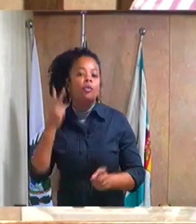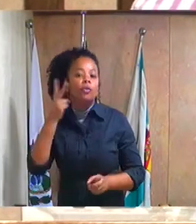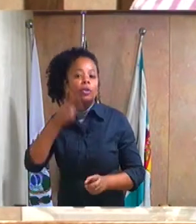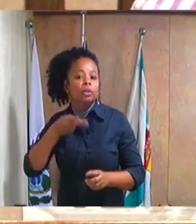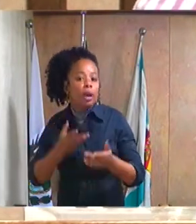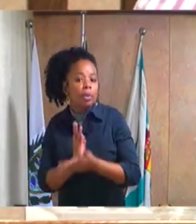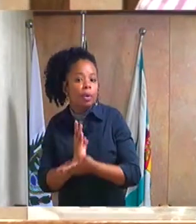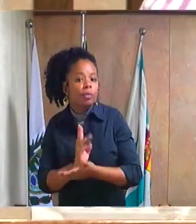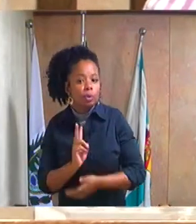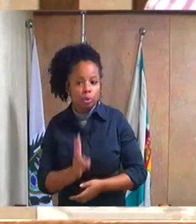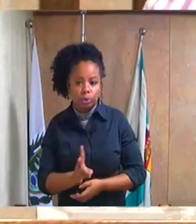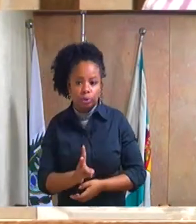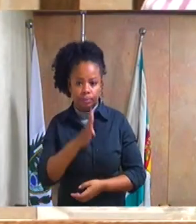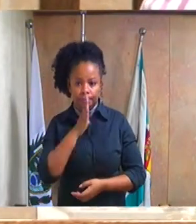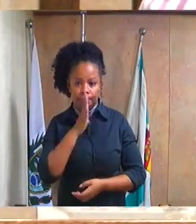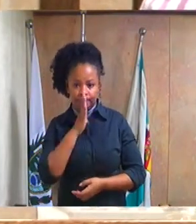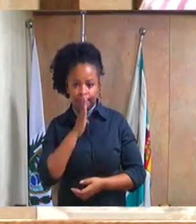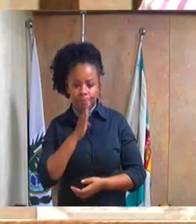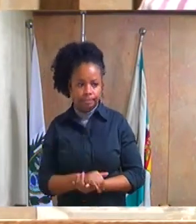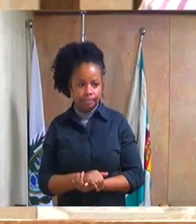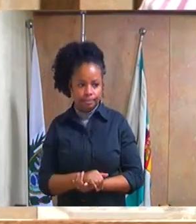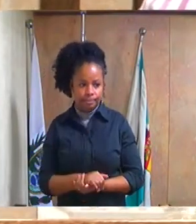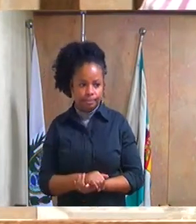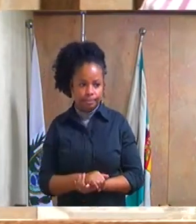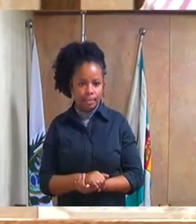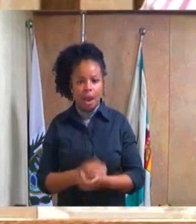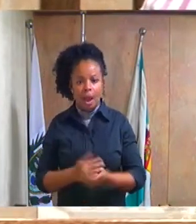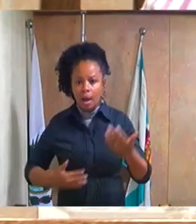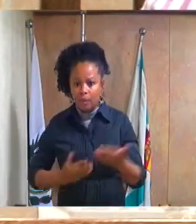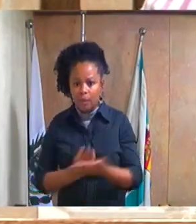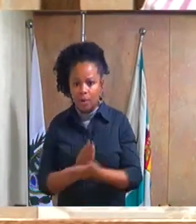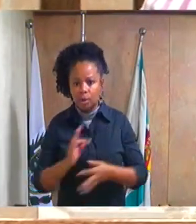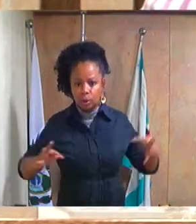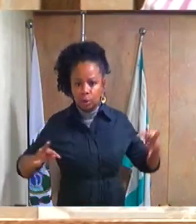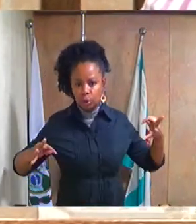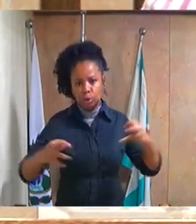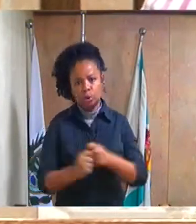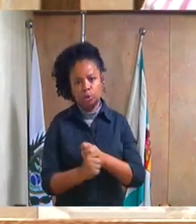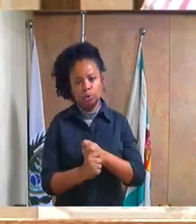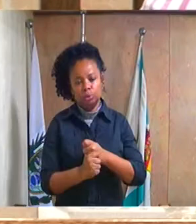permaneçam como estão. Aprovado por unanimidade.